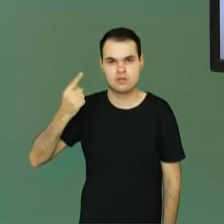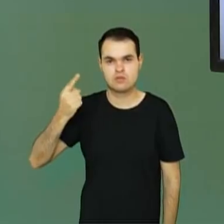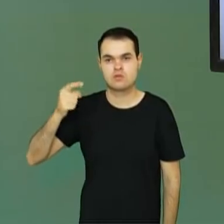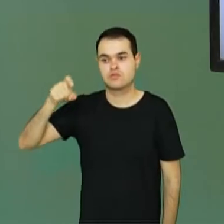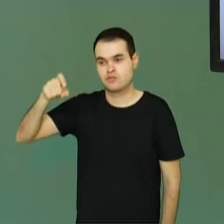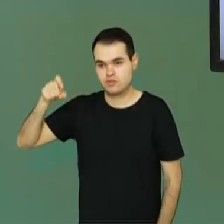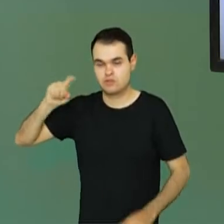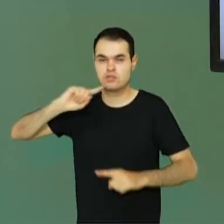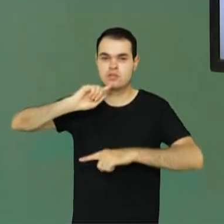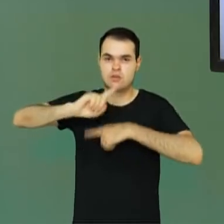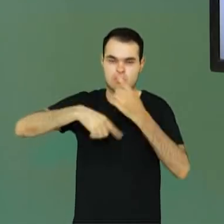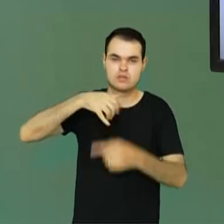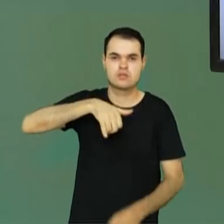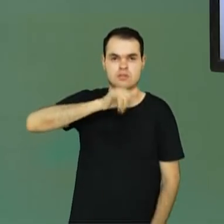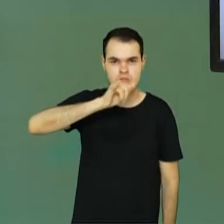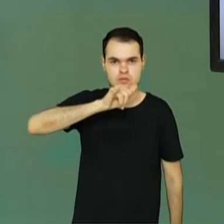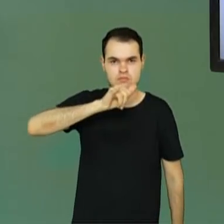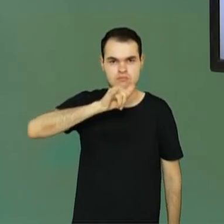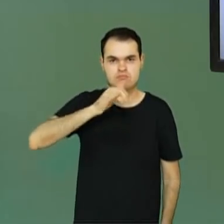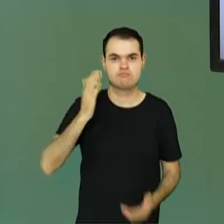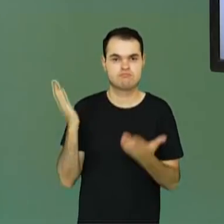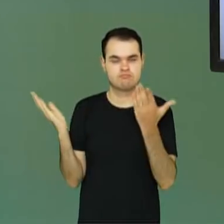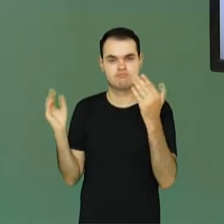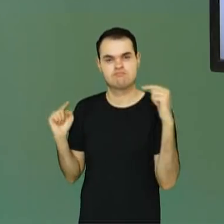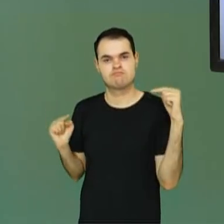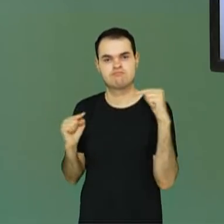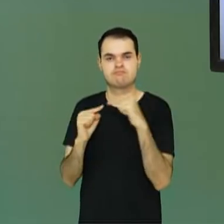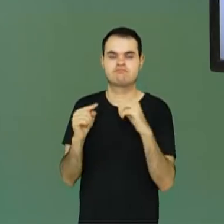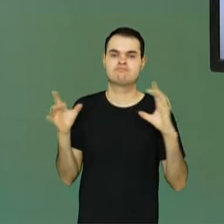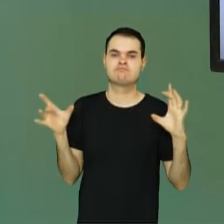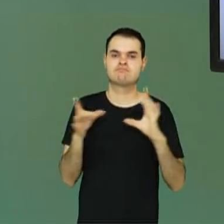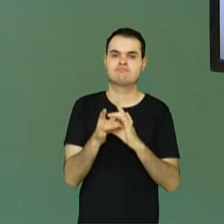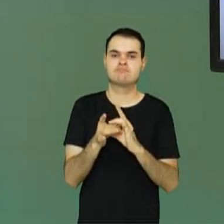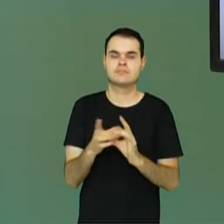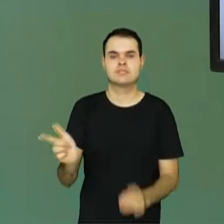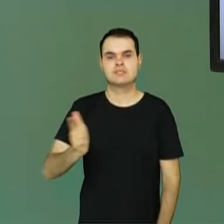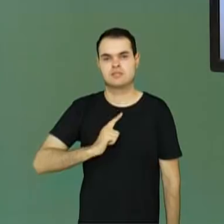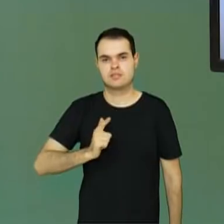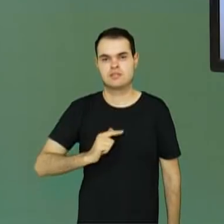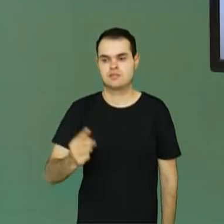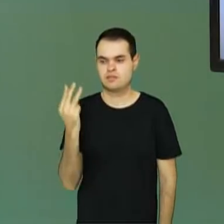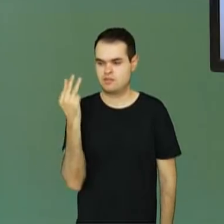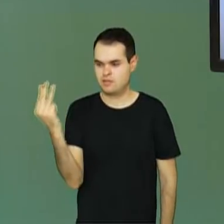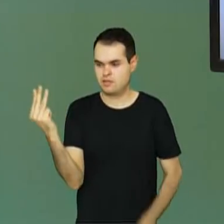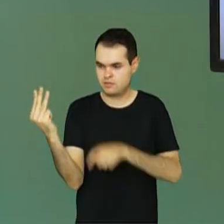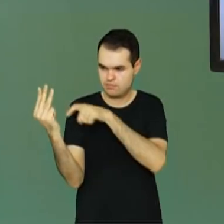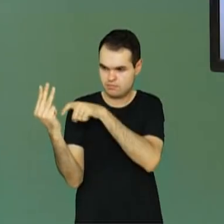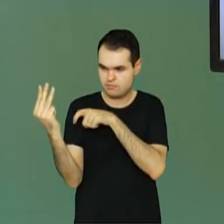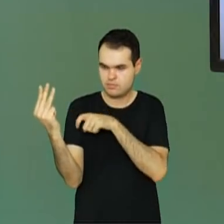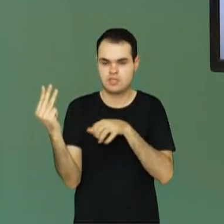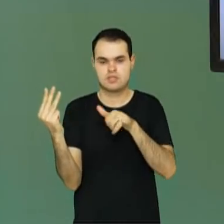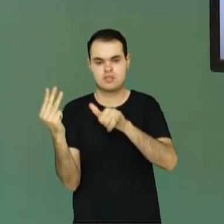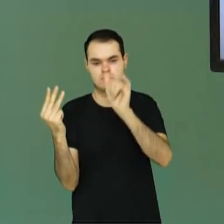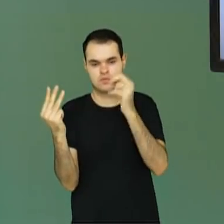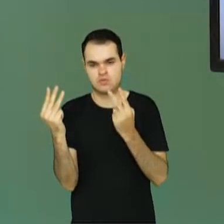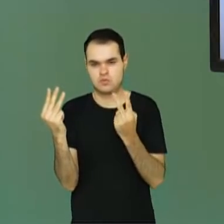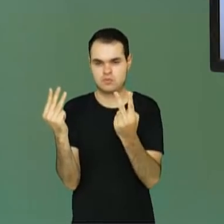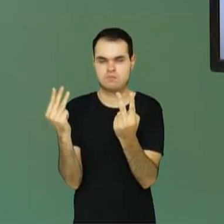depois o y, primeiro x e depois o y, você vai ter 3 e 2. Como a resposta